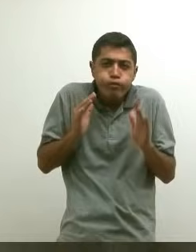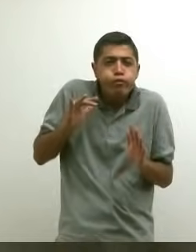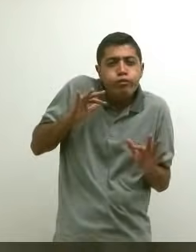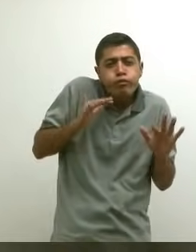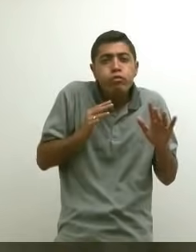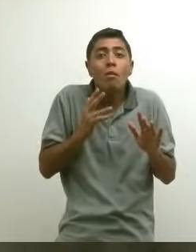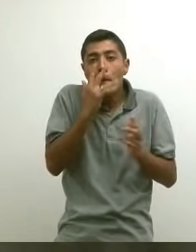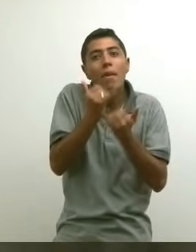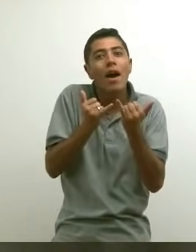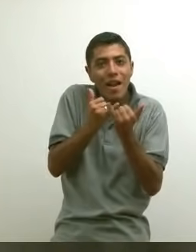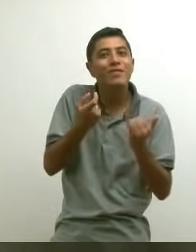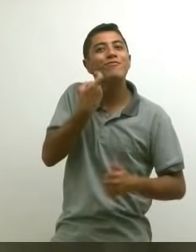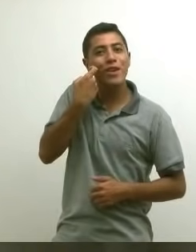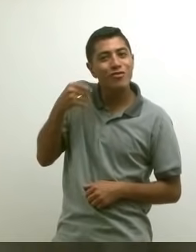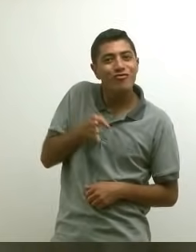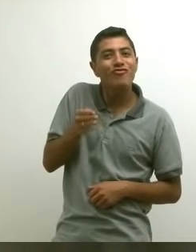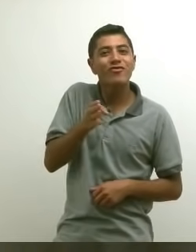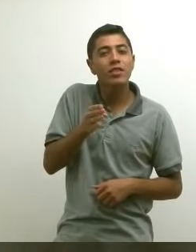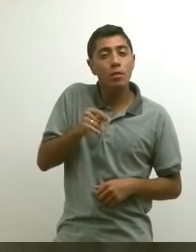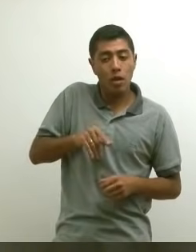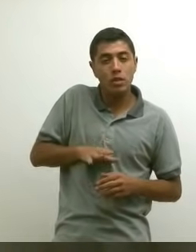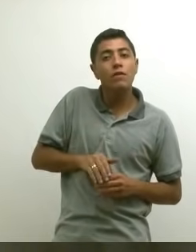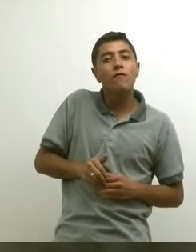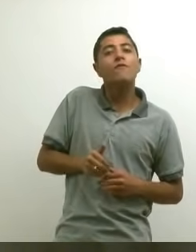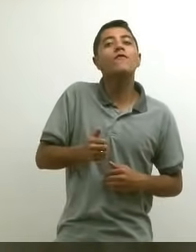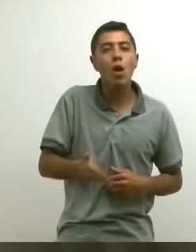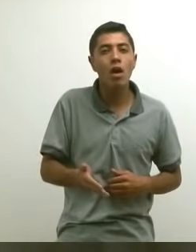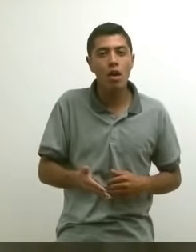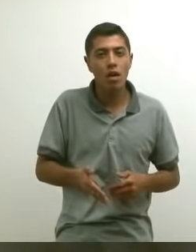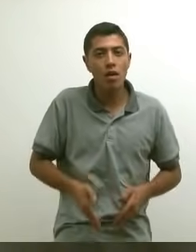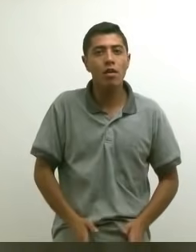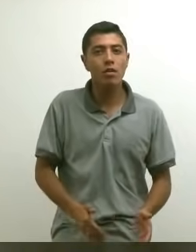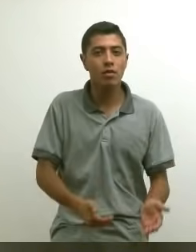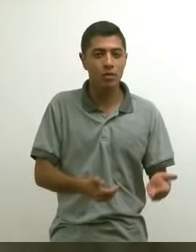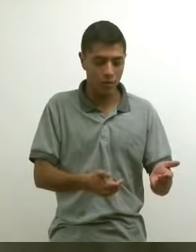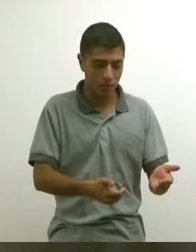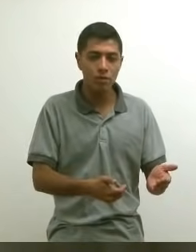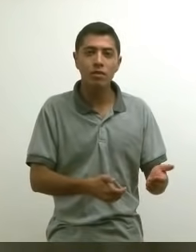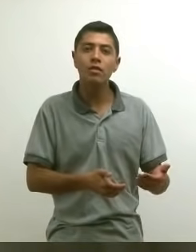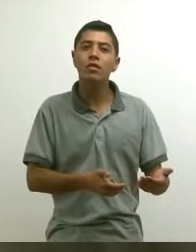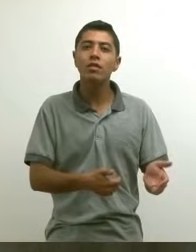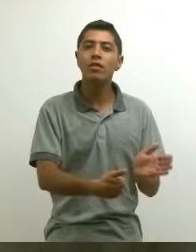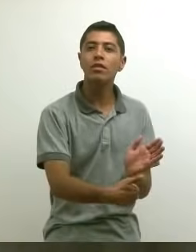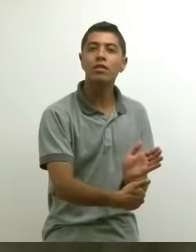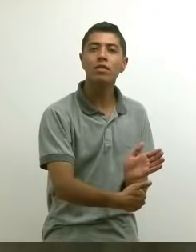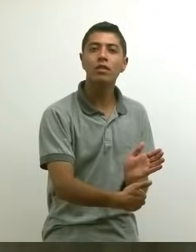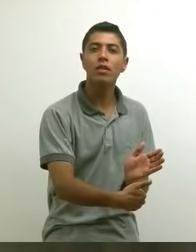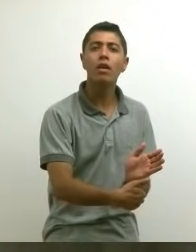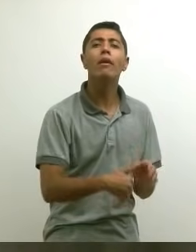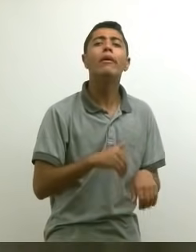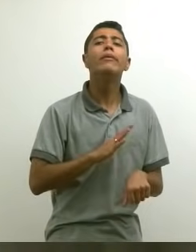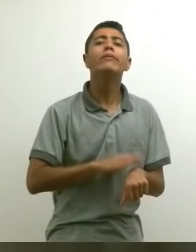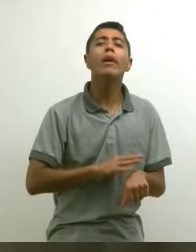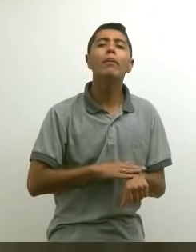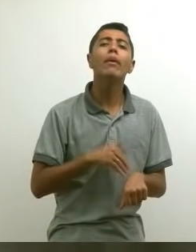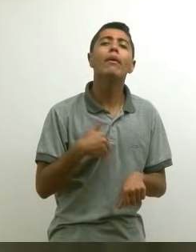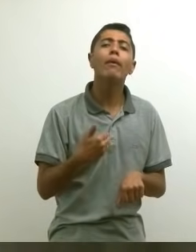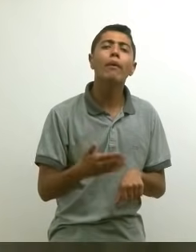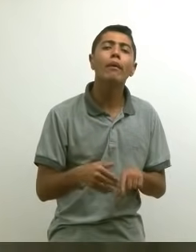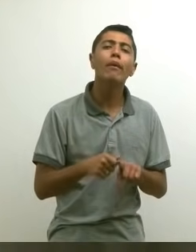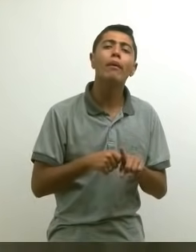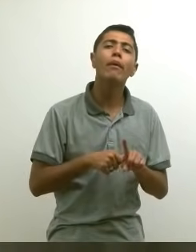que corresponde a fazer um filho isaac inventou a coisa que sustentar a cabeça com três meses não foi o ser humano foram sacos